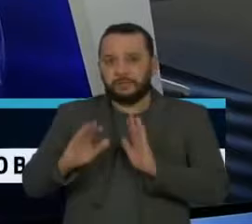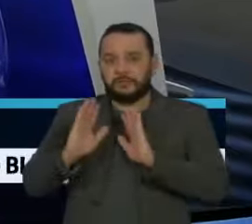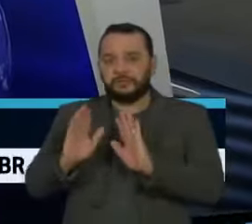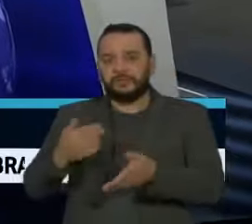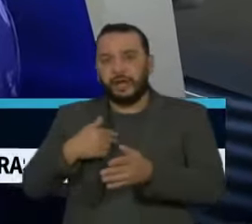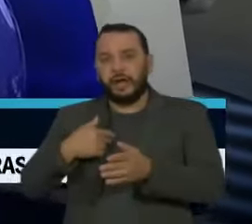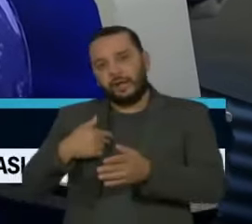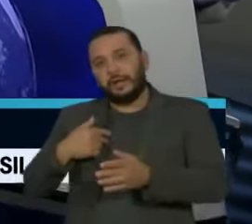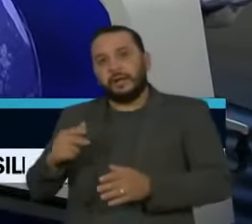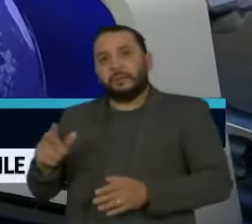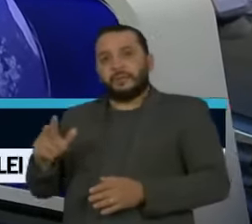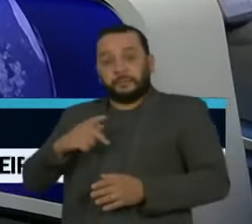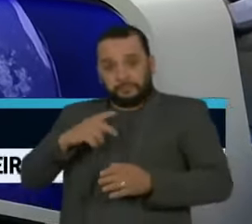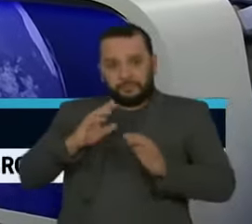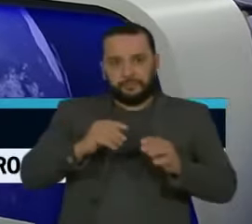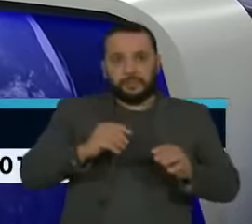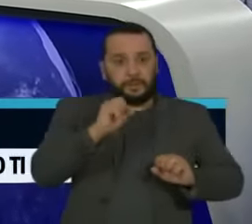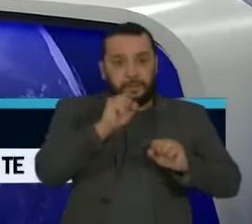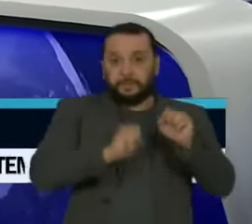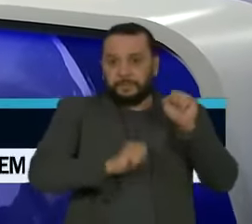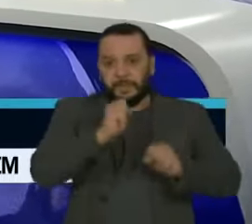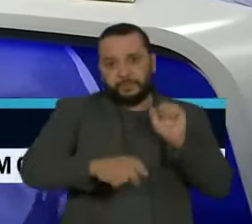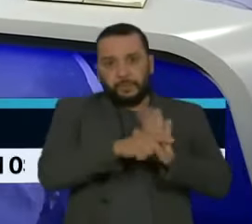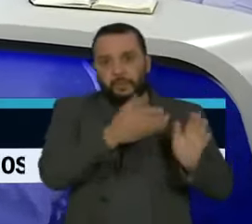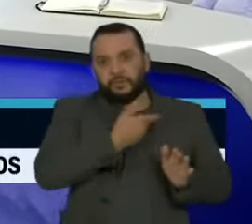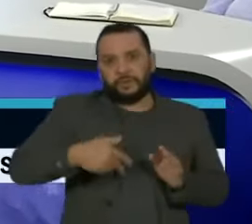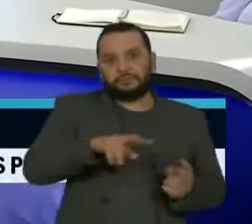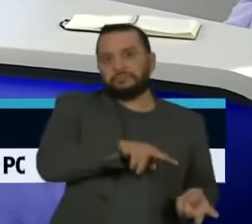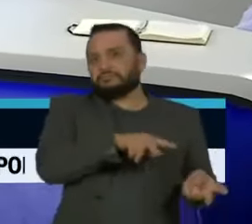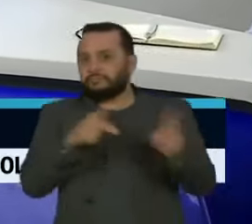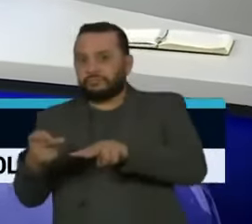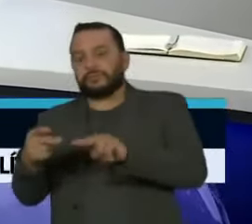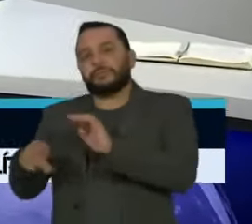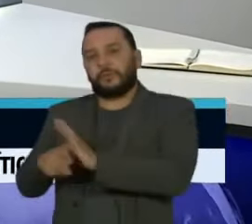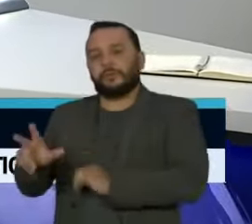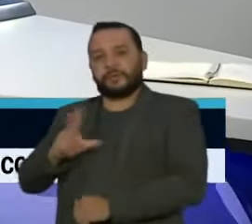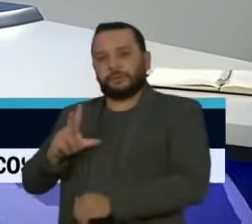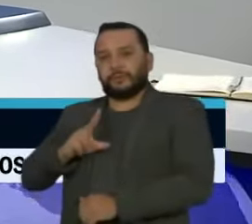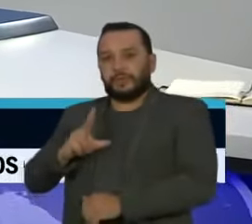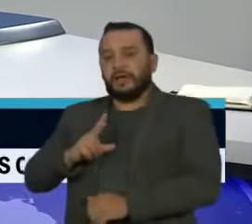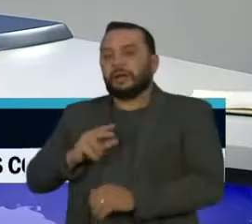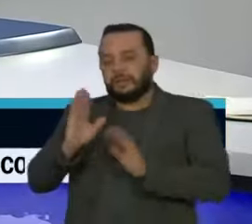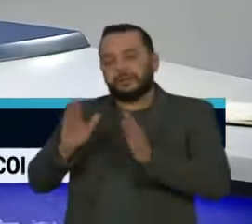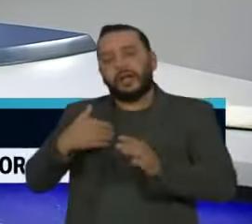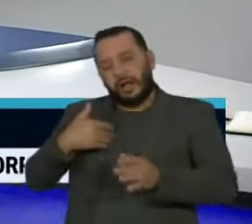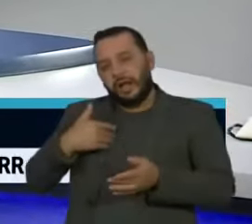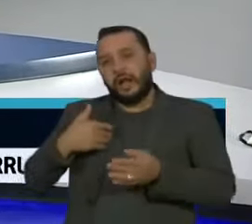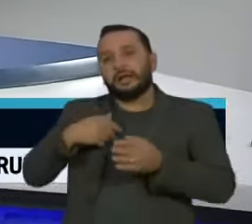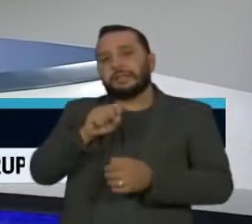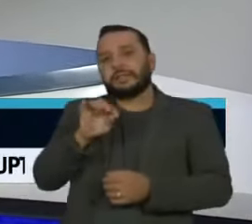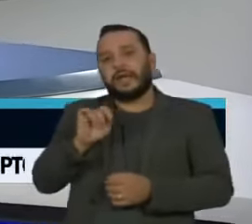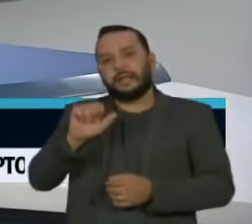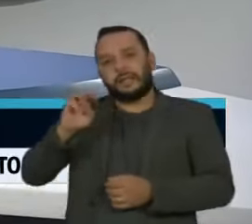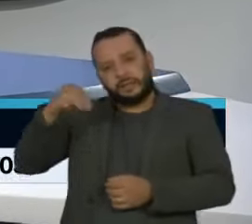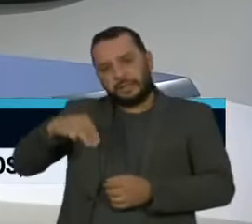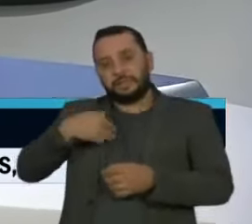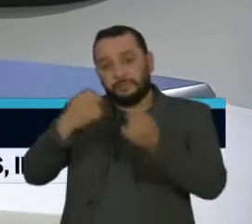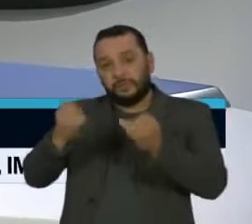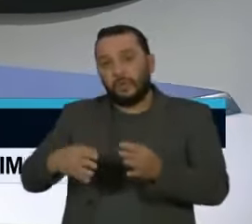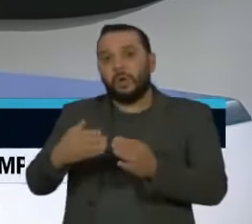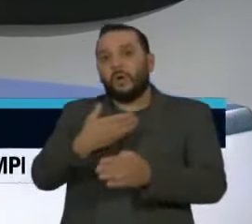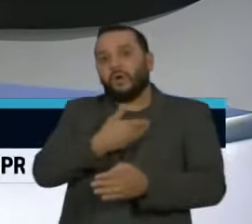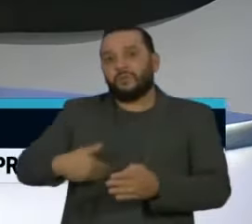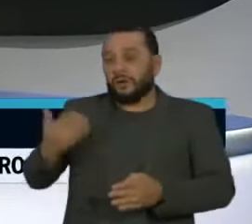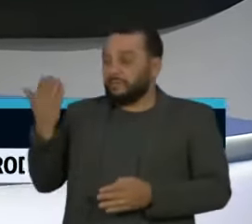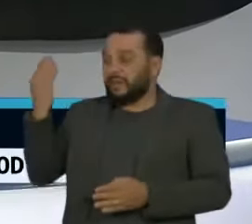pelo fracasso das privatizações até agora. Em entrevista exclusiva ao Jornal da Cultura, Salim Matar disse que os governos anteriores